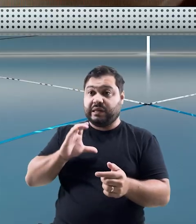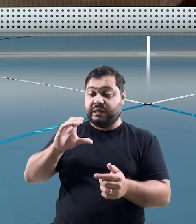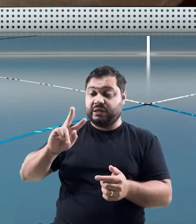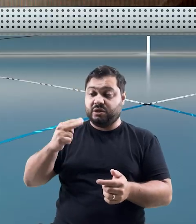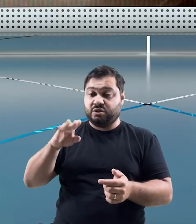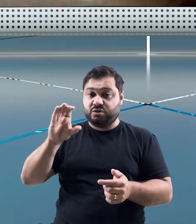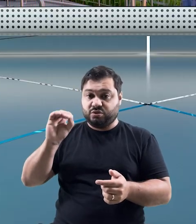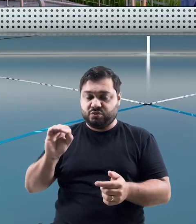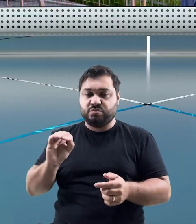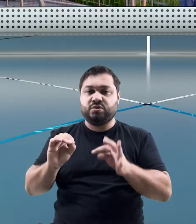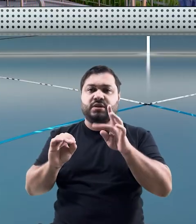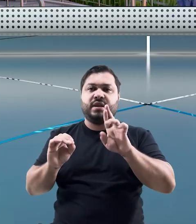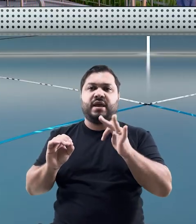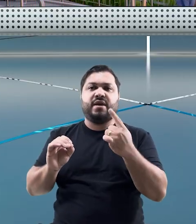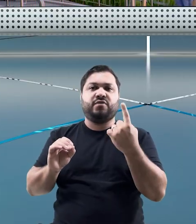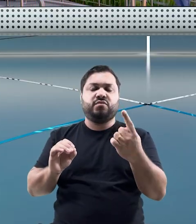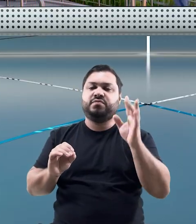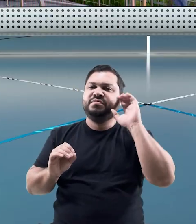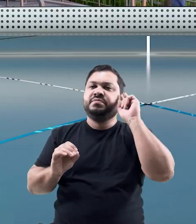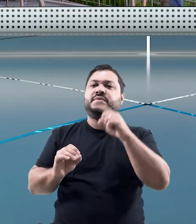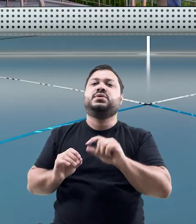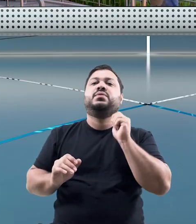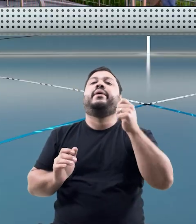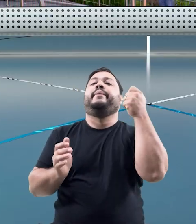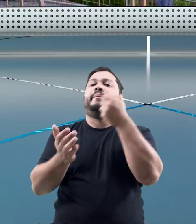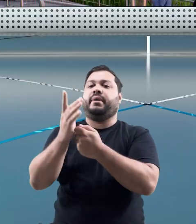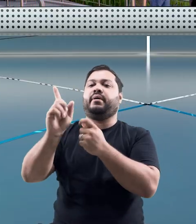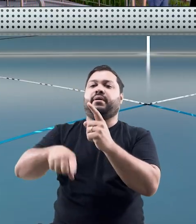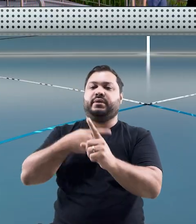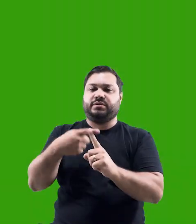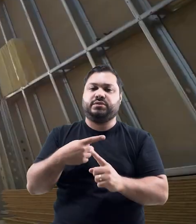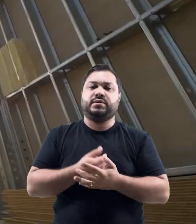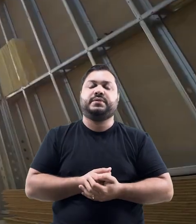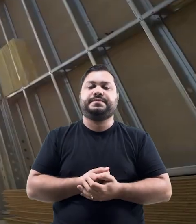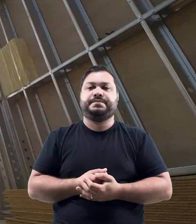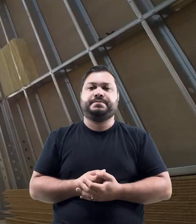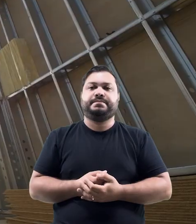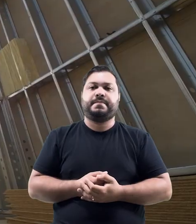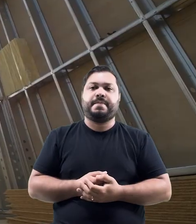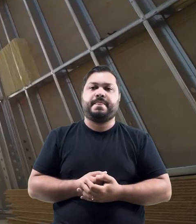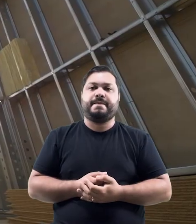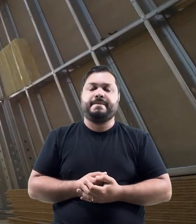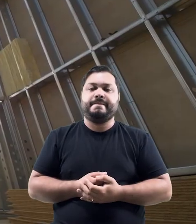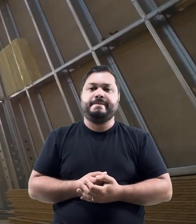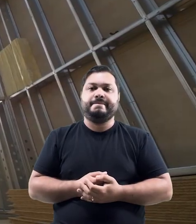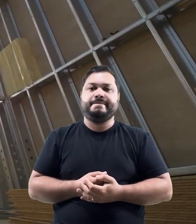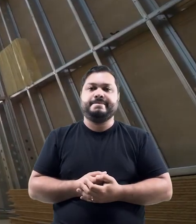exposto a chumbo, o TRF1 determinou o pagamento do adicional.